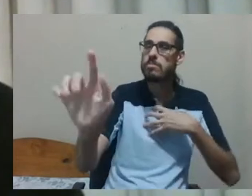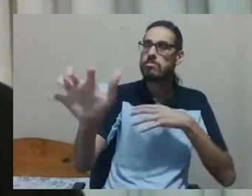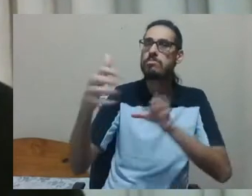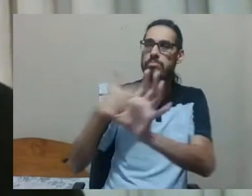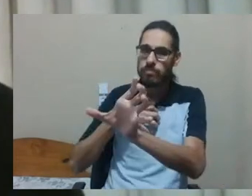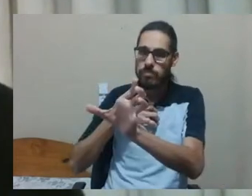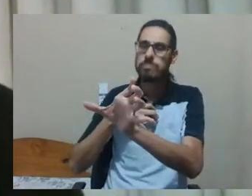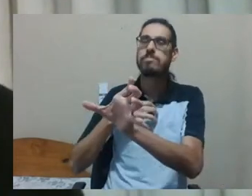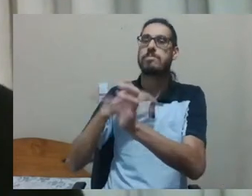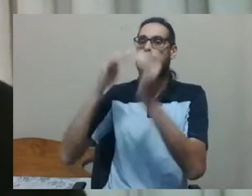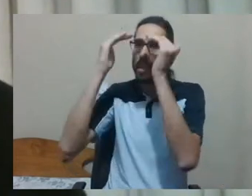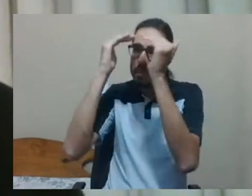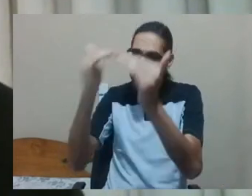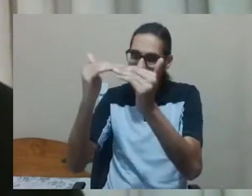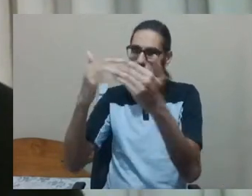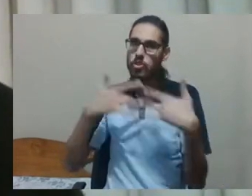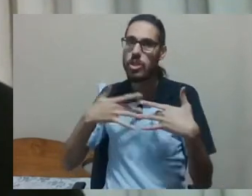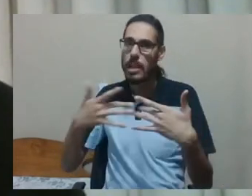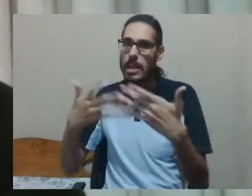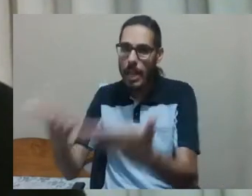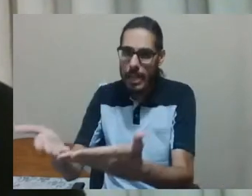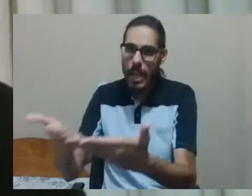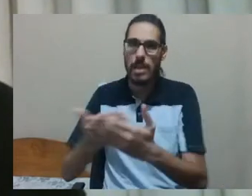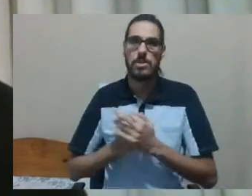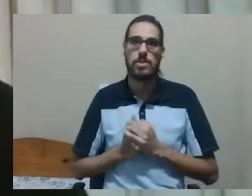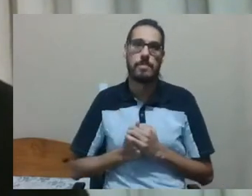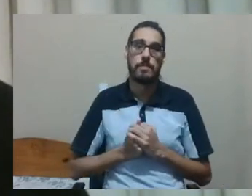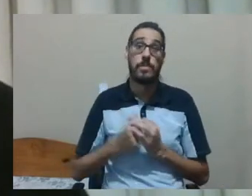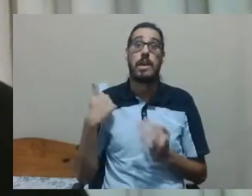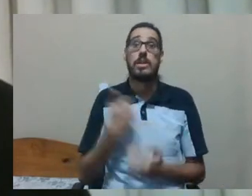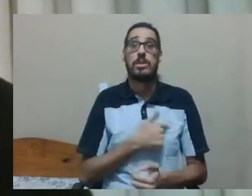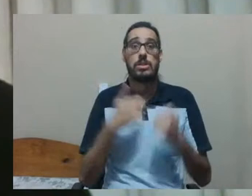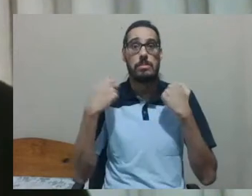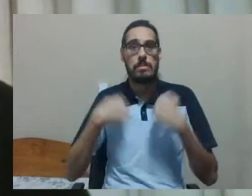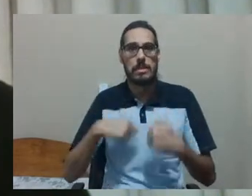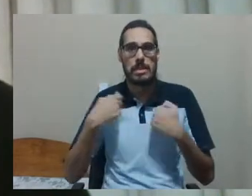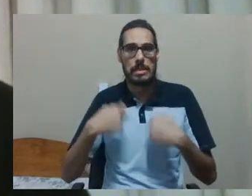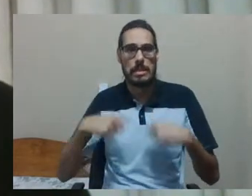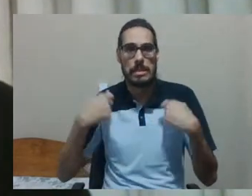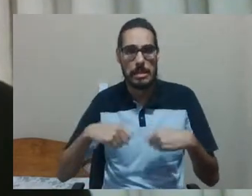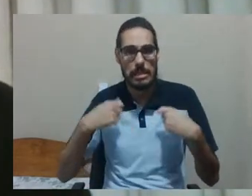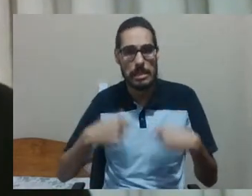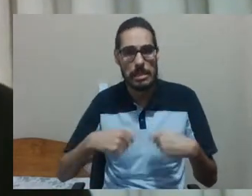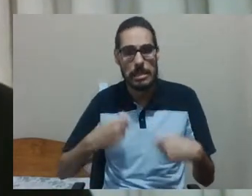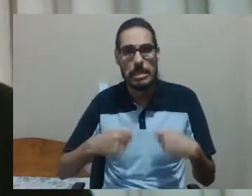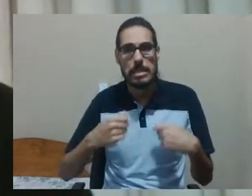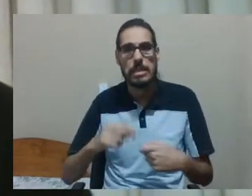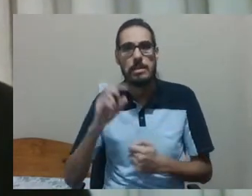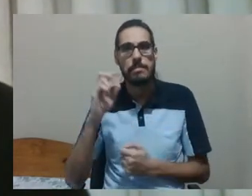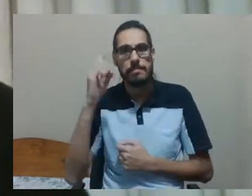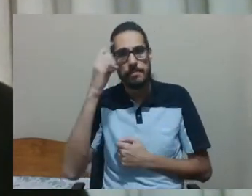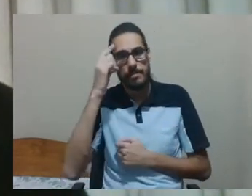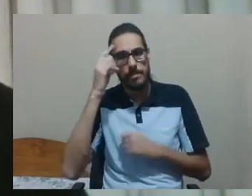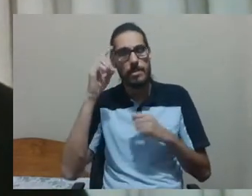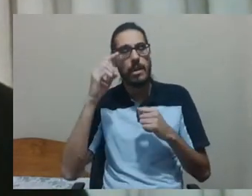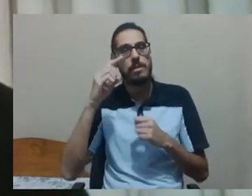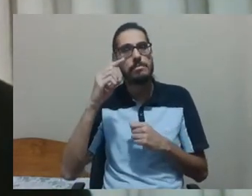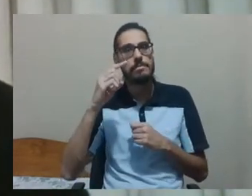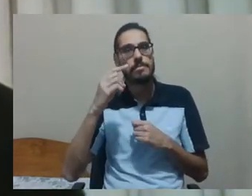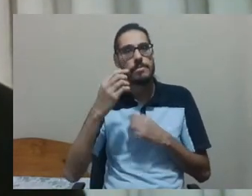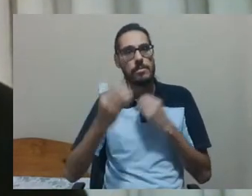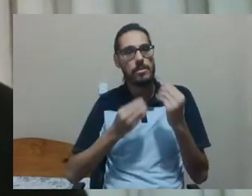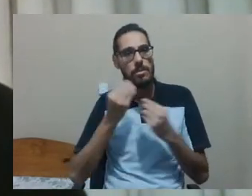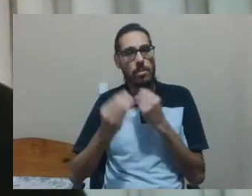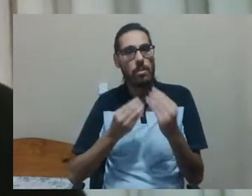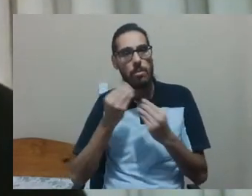com solidariedade. Nós temos que lidar com a prevenção desses processos. E